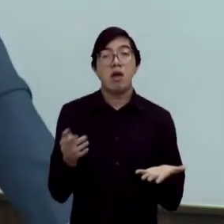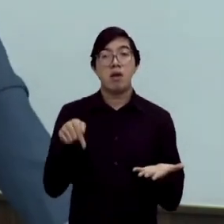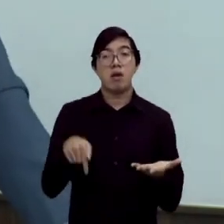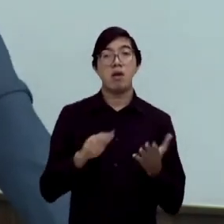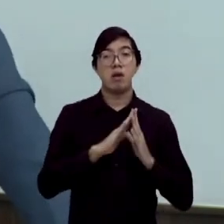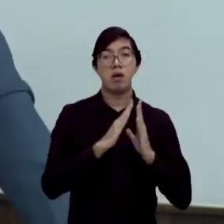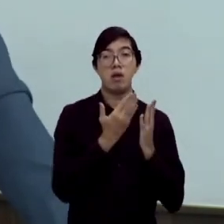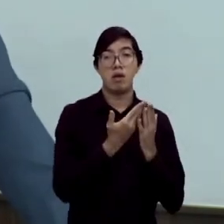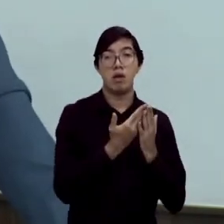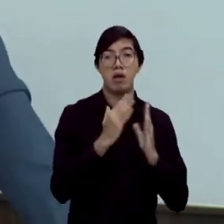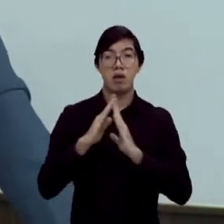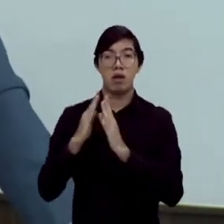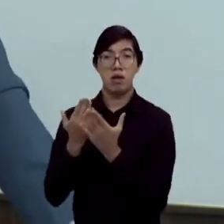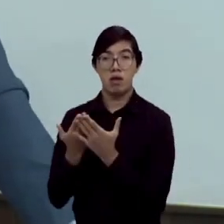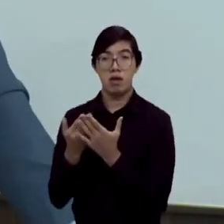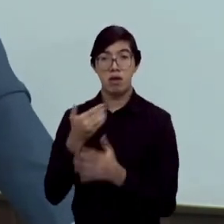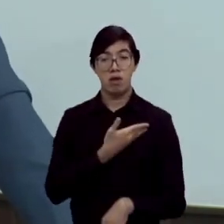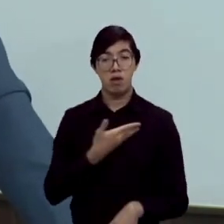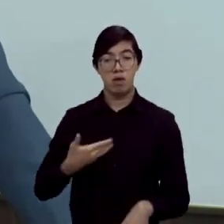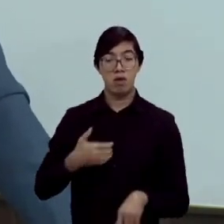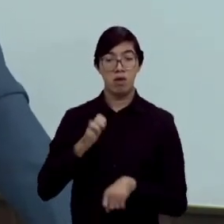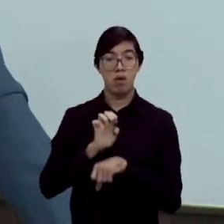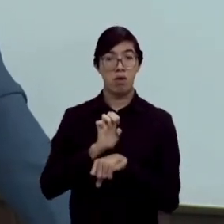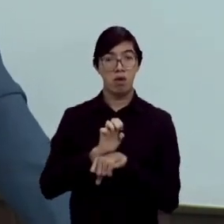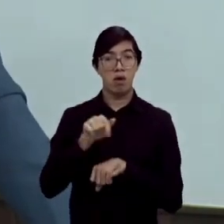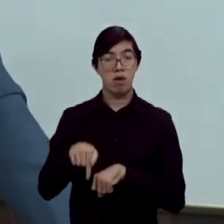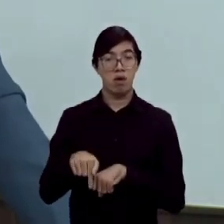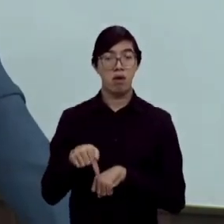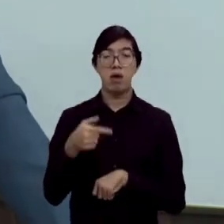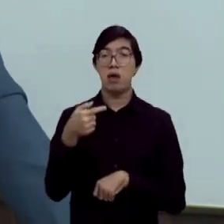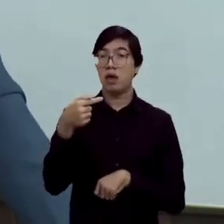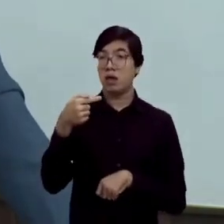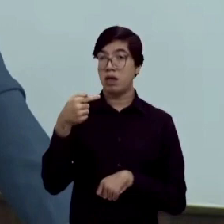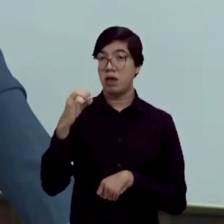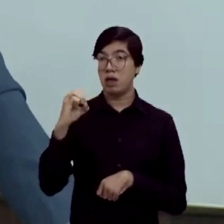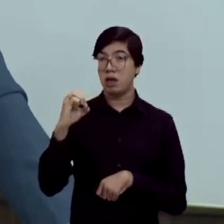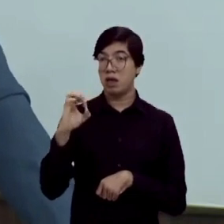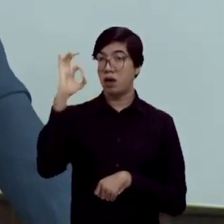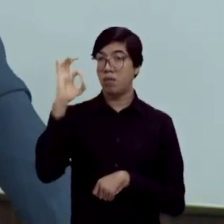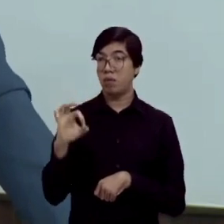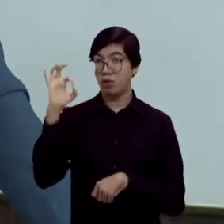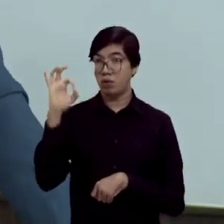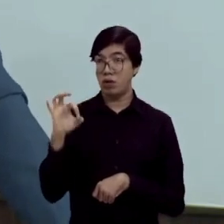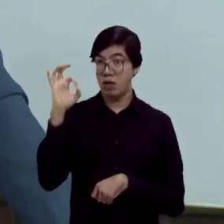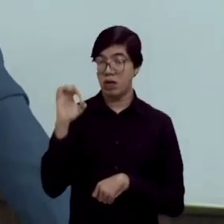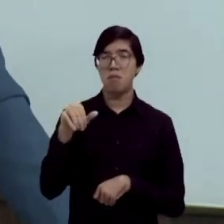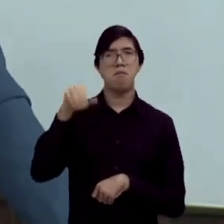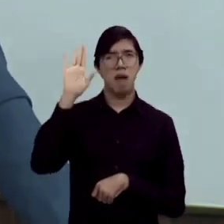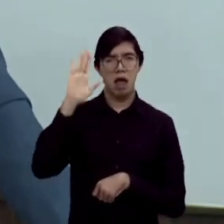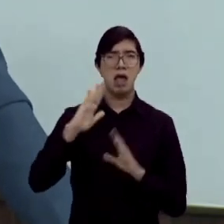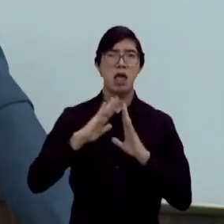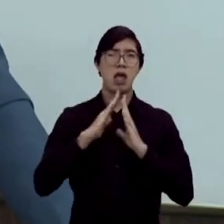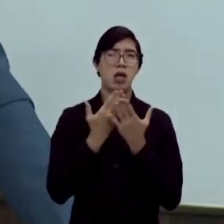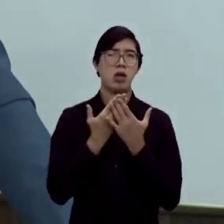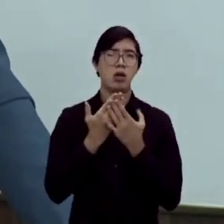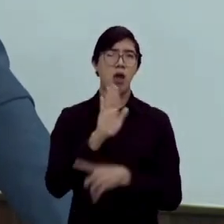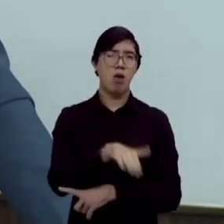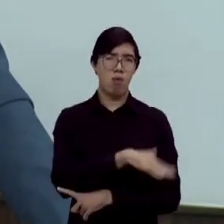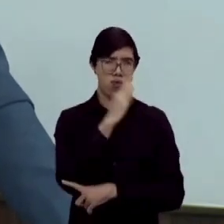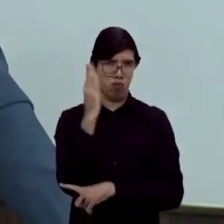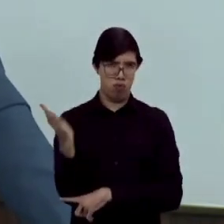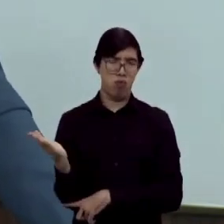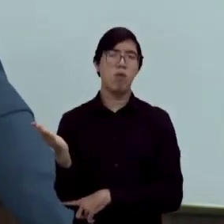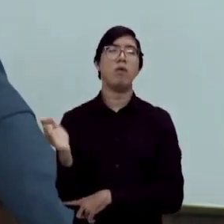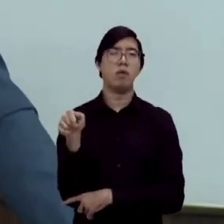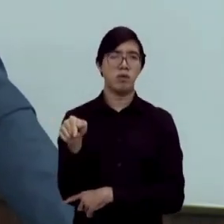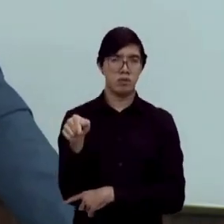governo do Estado, mais de 70% em tempo integral. Tempo integral é